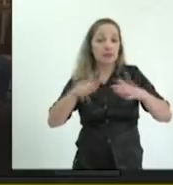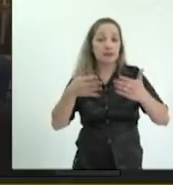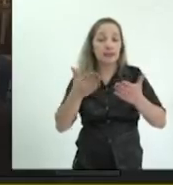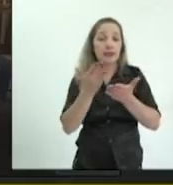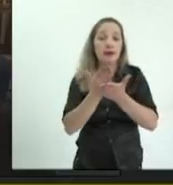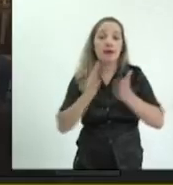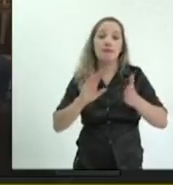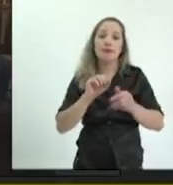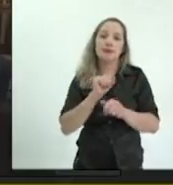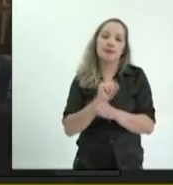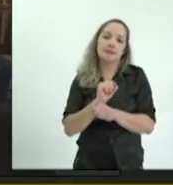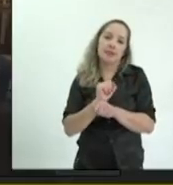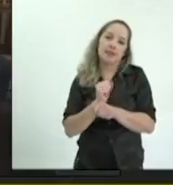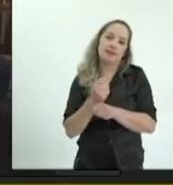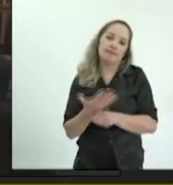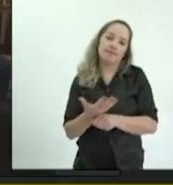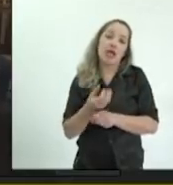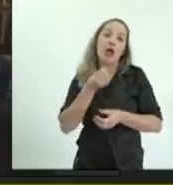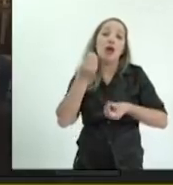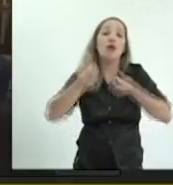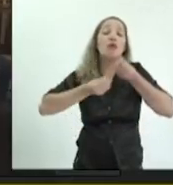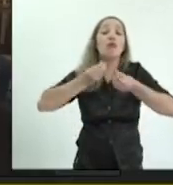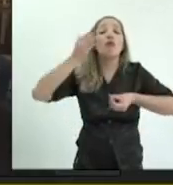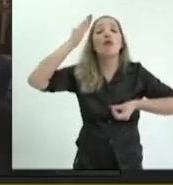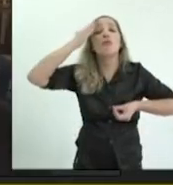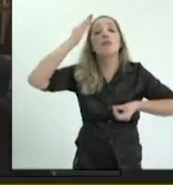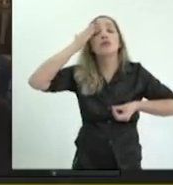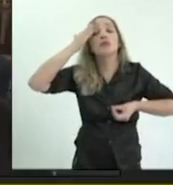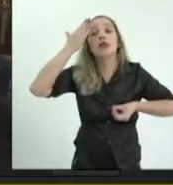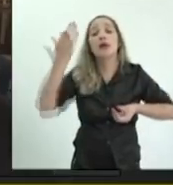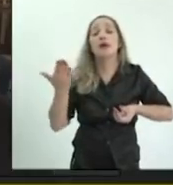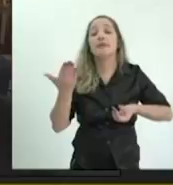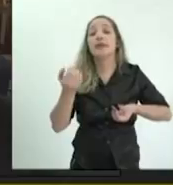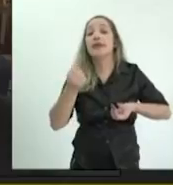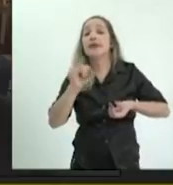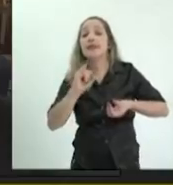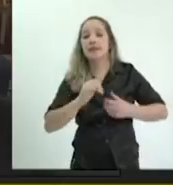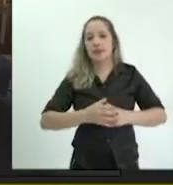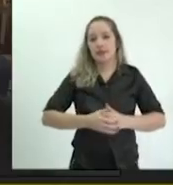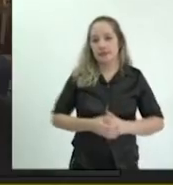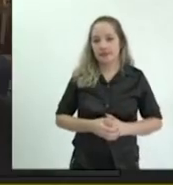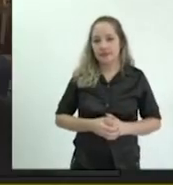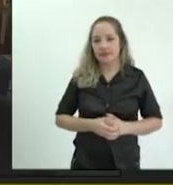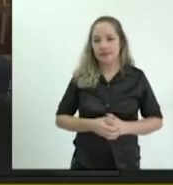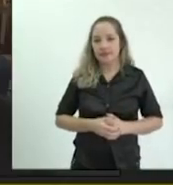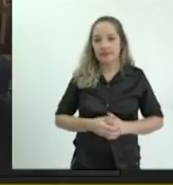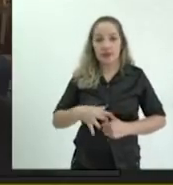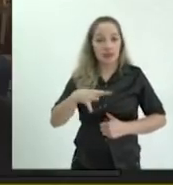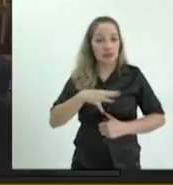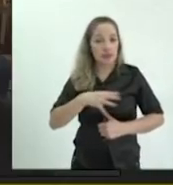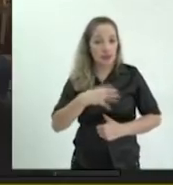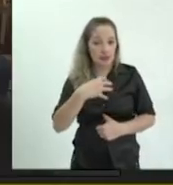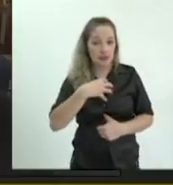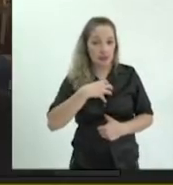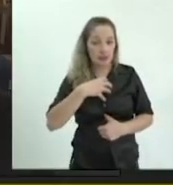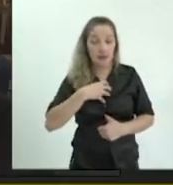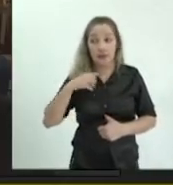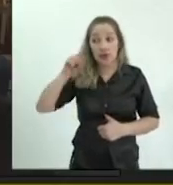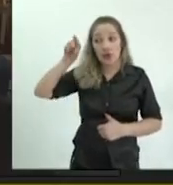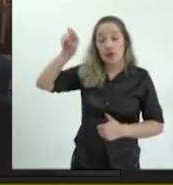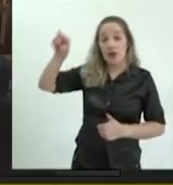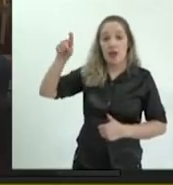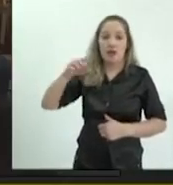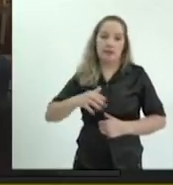que Salvador é capaz de se livrar da pandemia antes do que, por exemplo, a Chapada Diamantina, que é um paraíso natural onde a gente gostaria